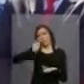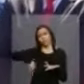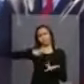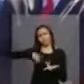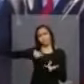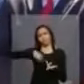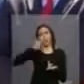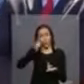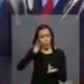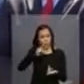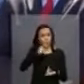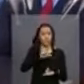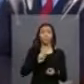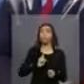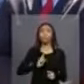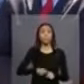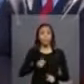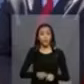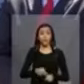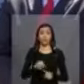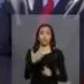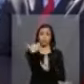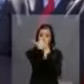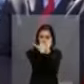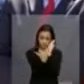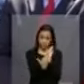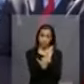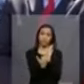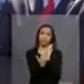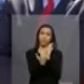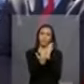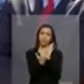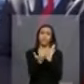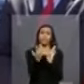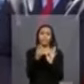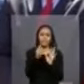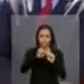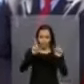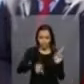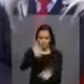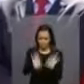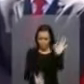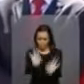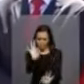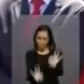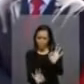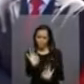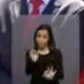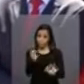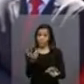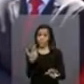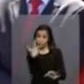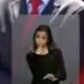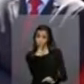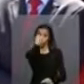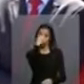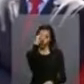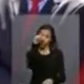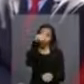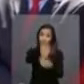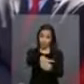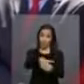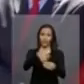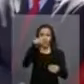por quê Porque o programa que foi eleito quando eu fui Eleita é um